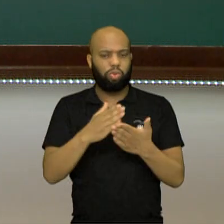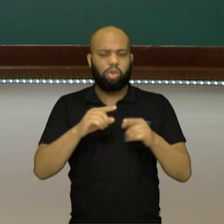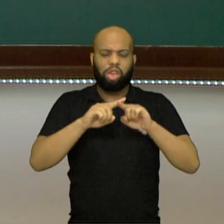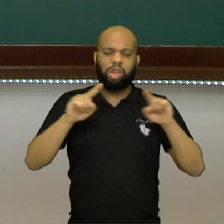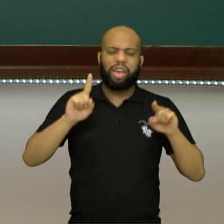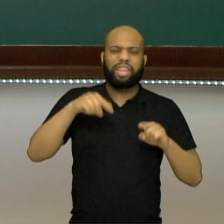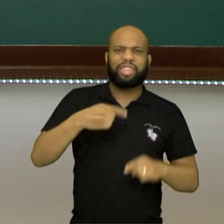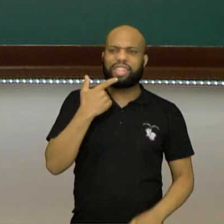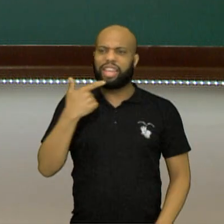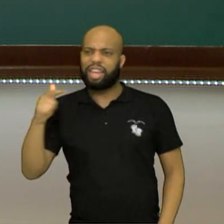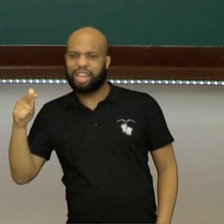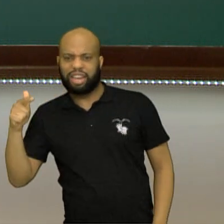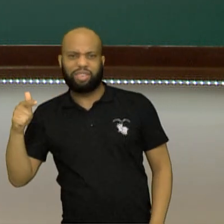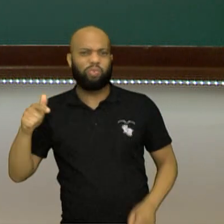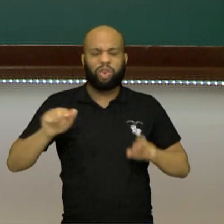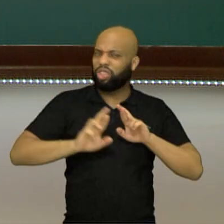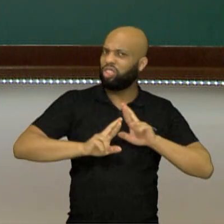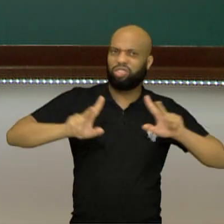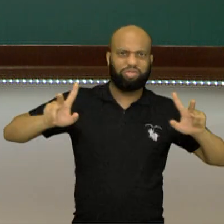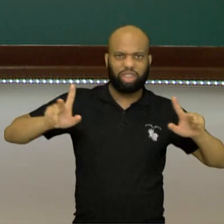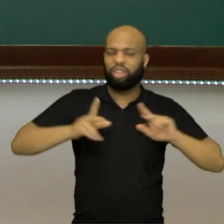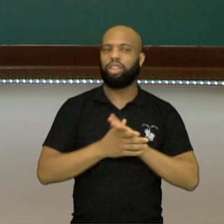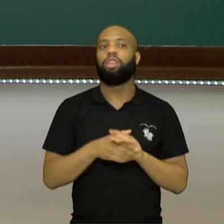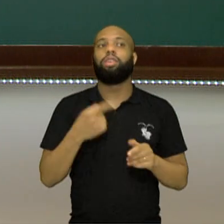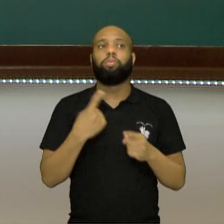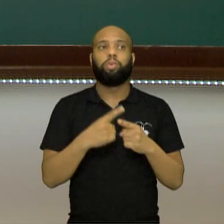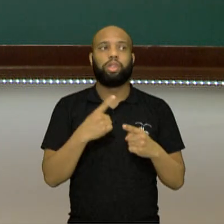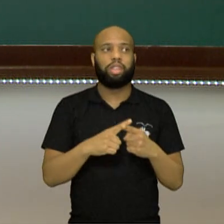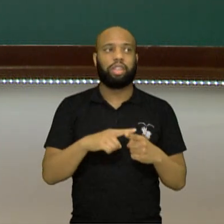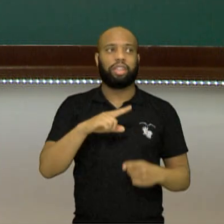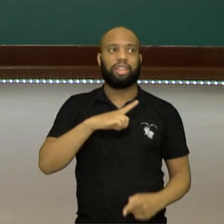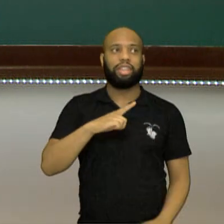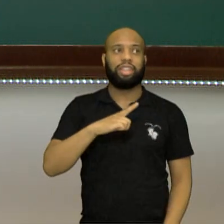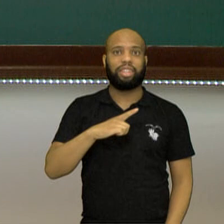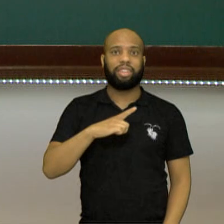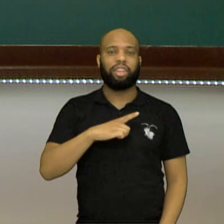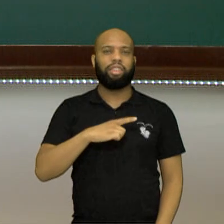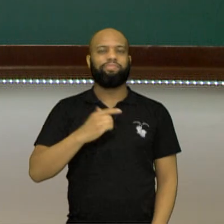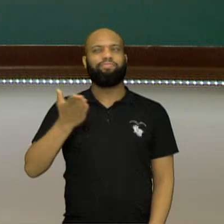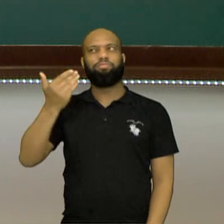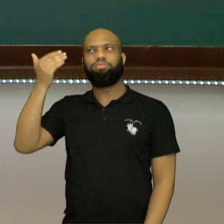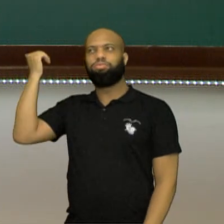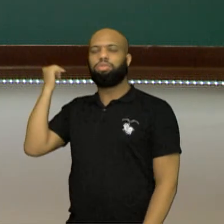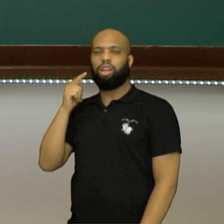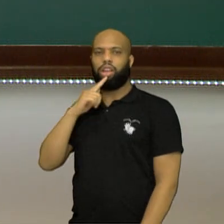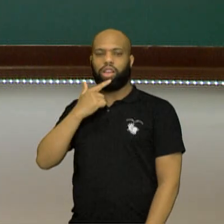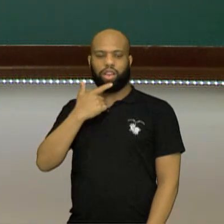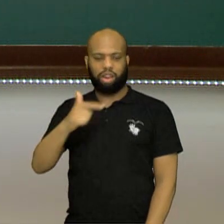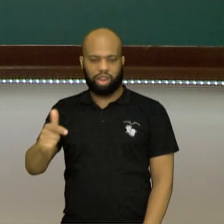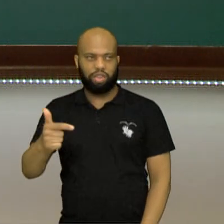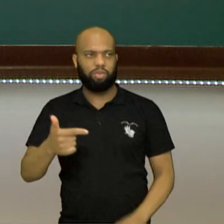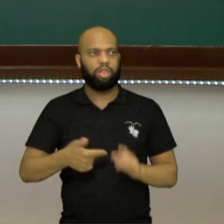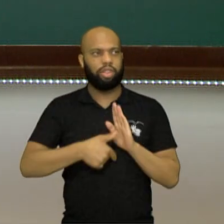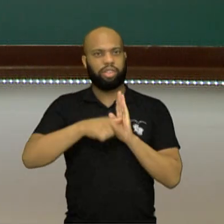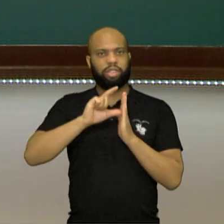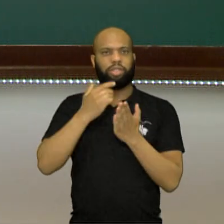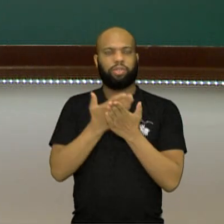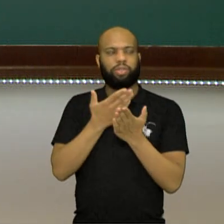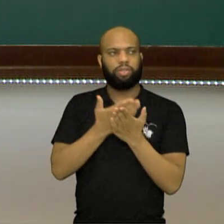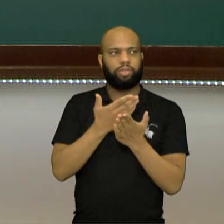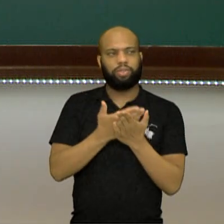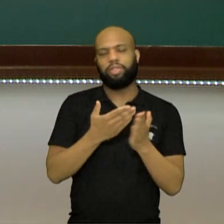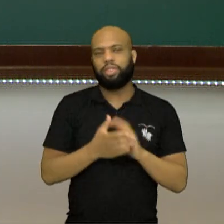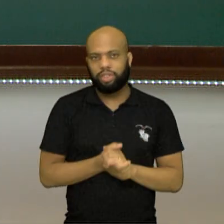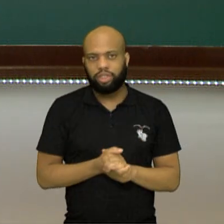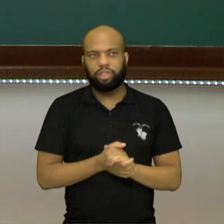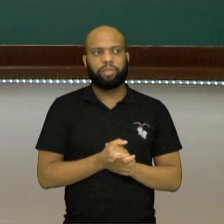de origem tão distinta. É porque aquelas línguas clássicas que se estudavam antigamente